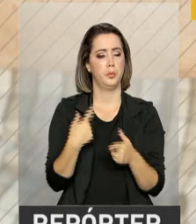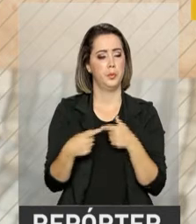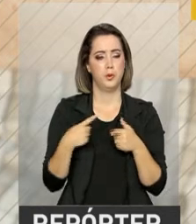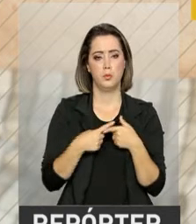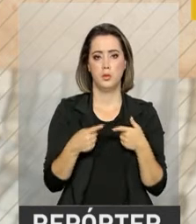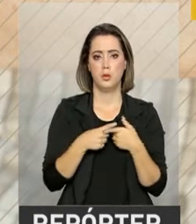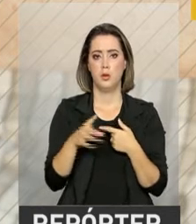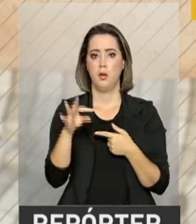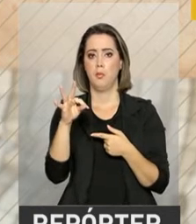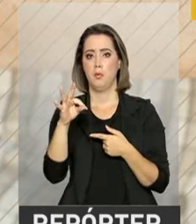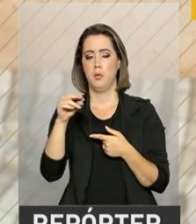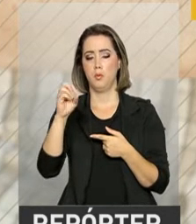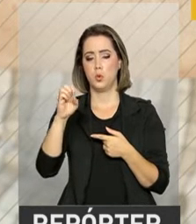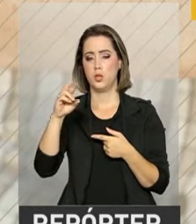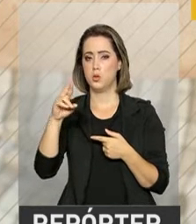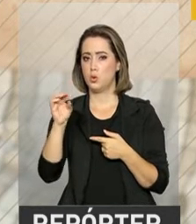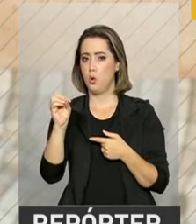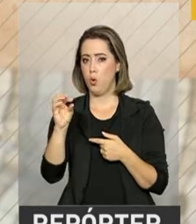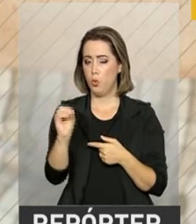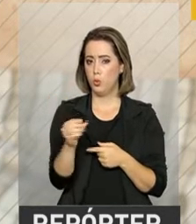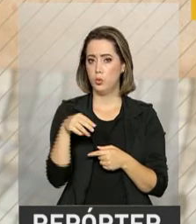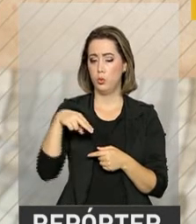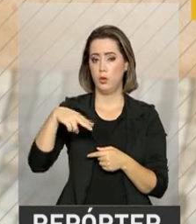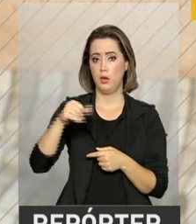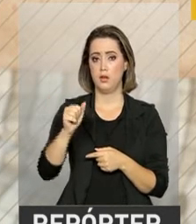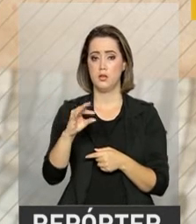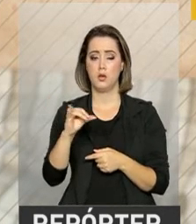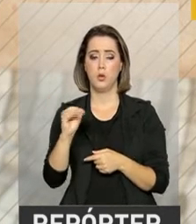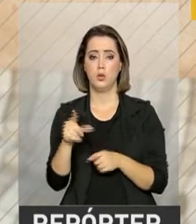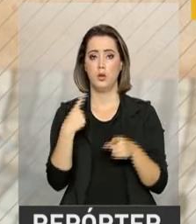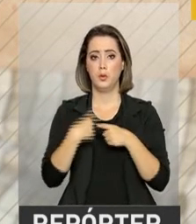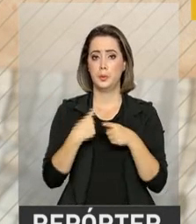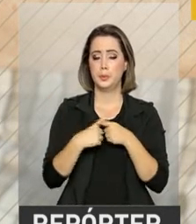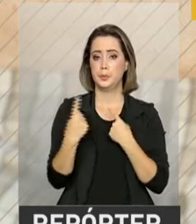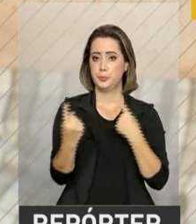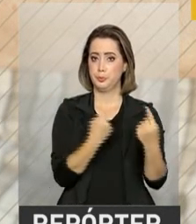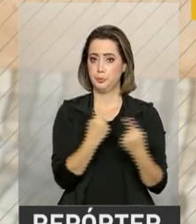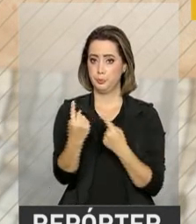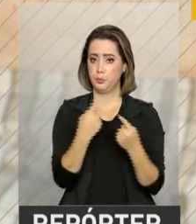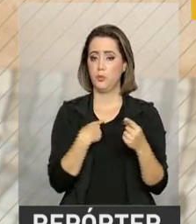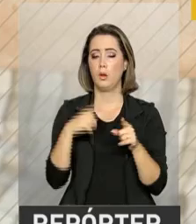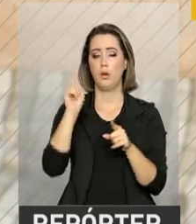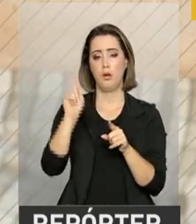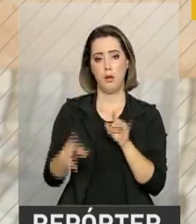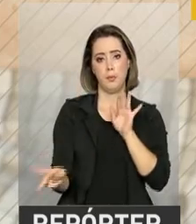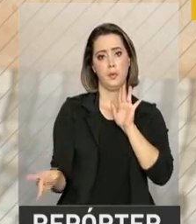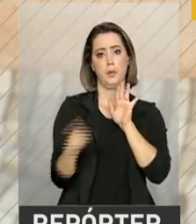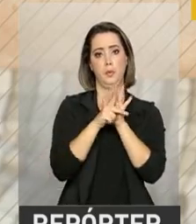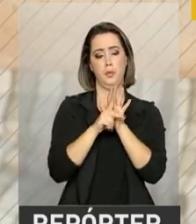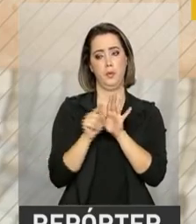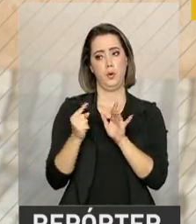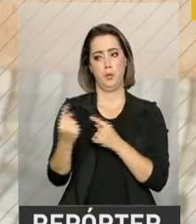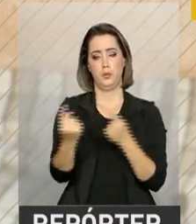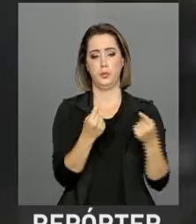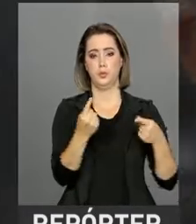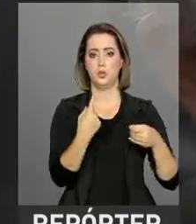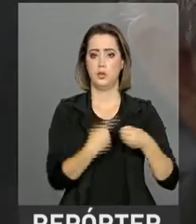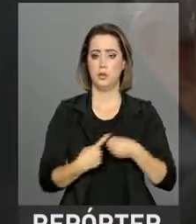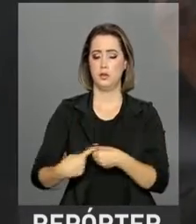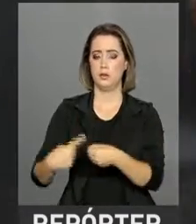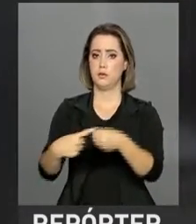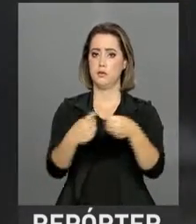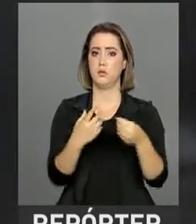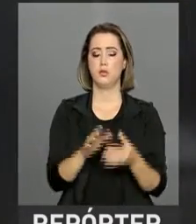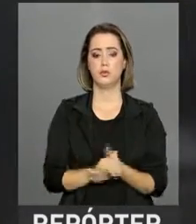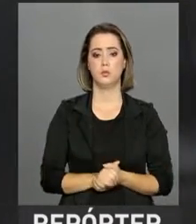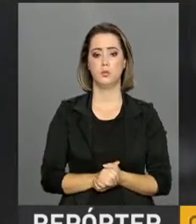já que os recursos para os sistemas estaduais e municipais de previdência são definidos nos orçamentos locais vai favorecer